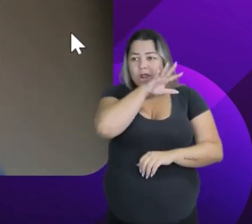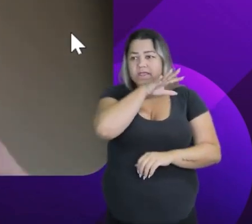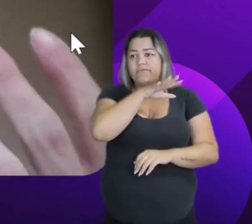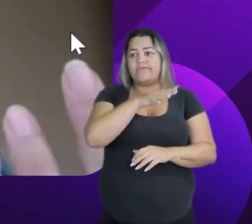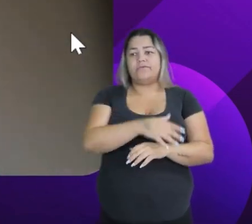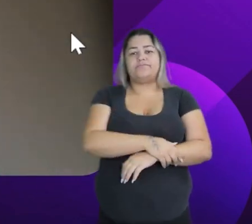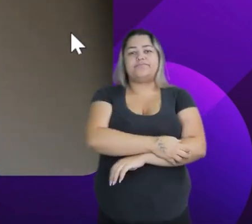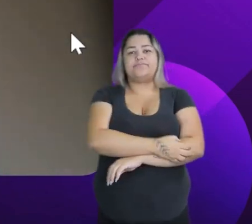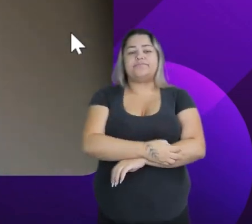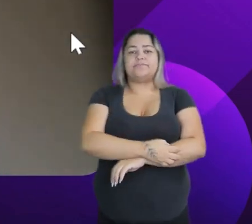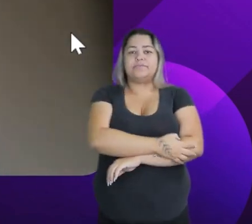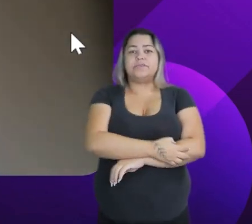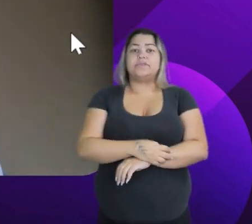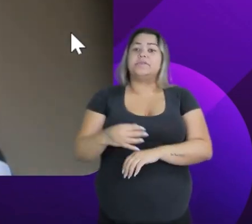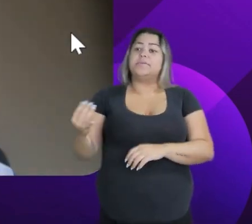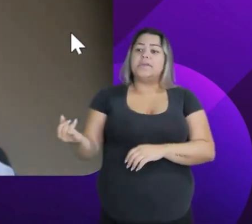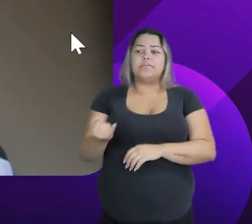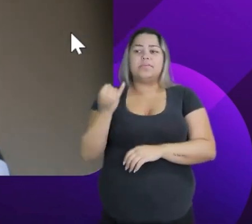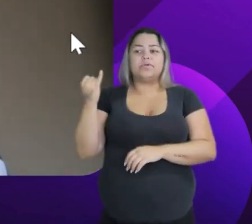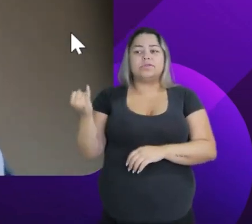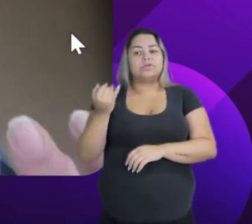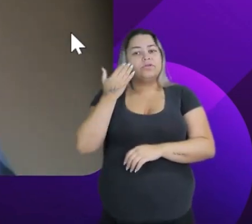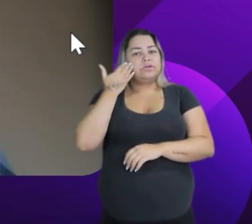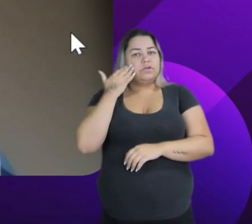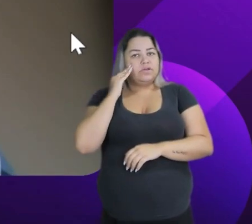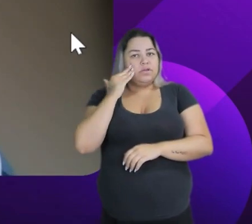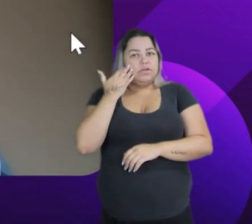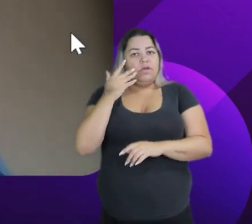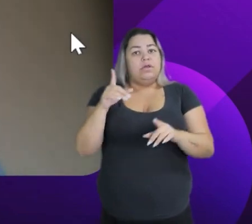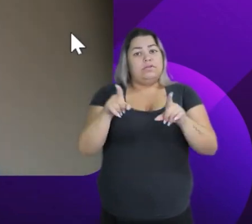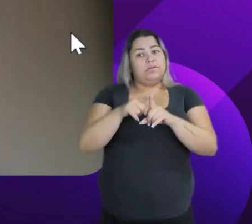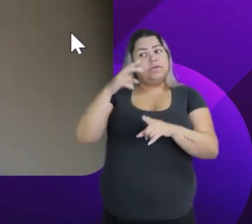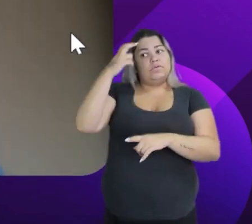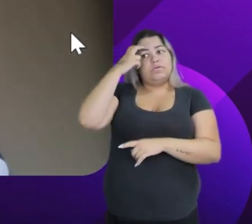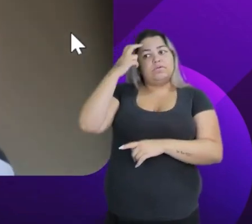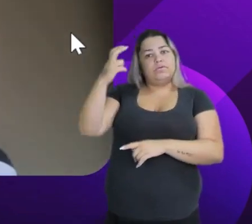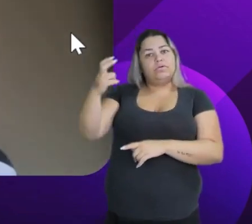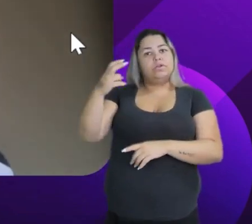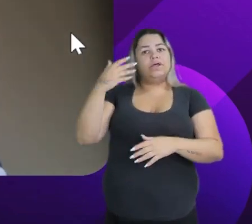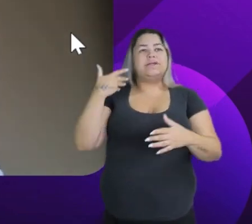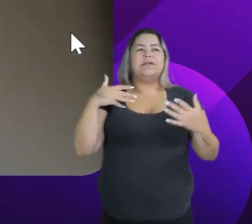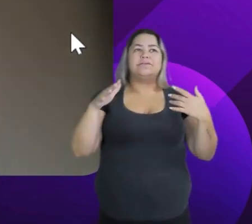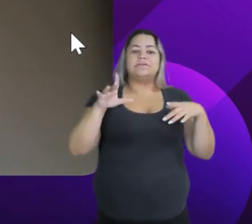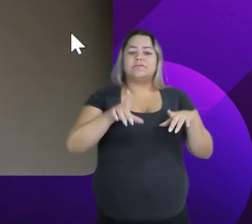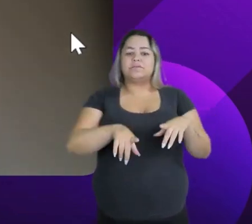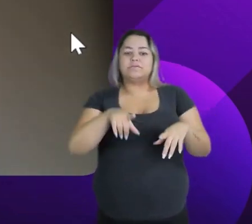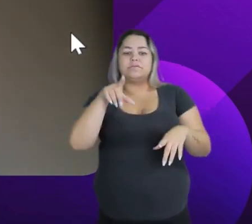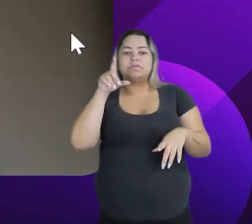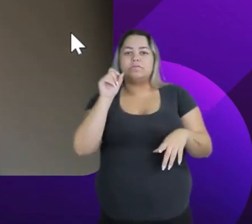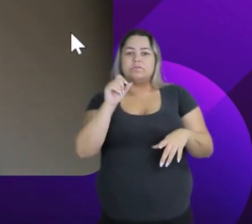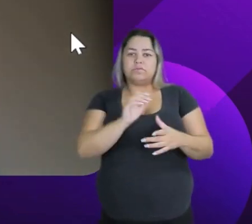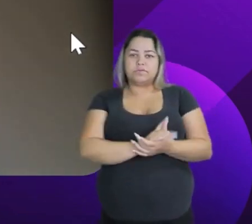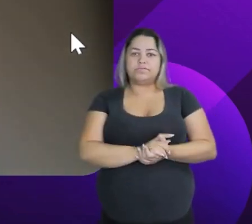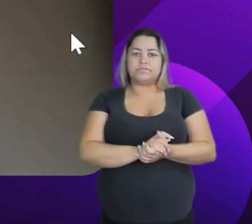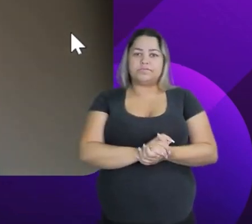isso também é importante a gente entender que cultura e lazer, eles não são opções, né, eles são